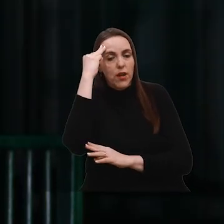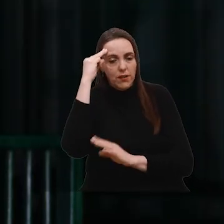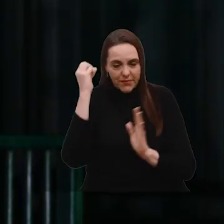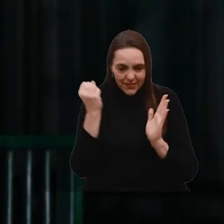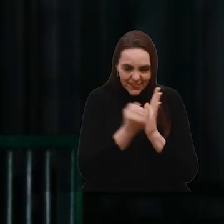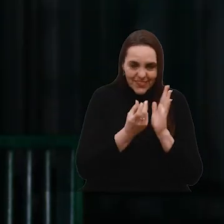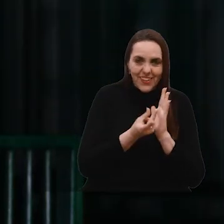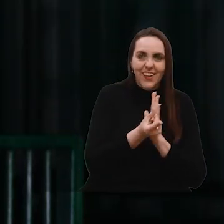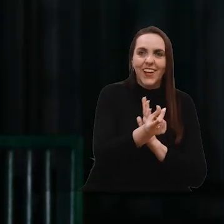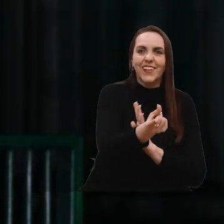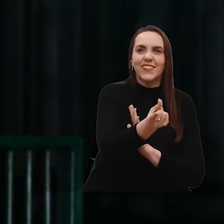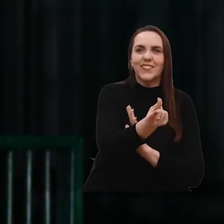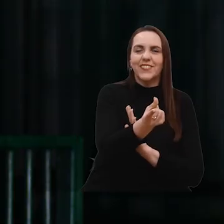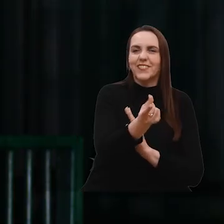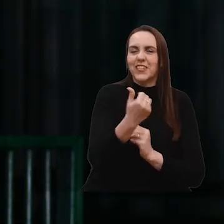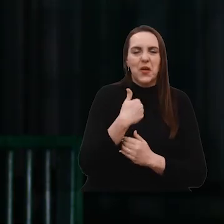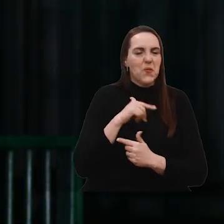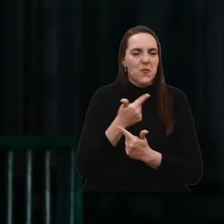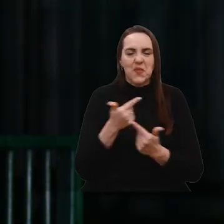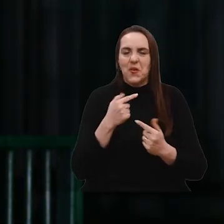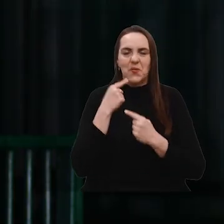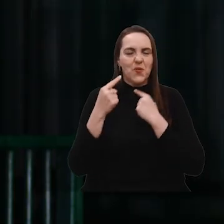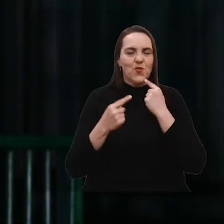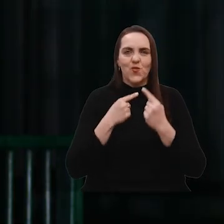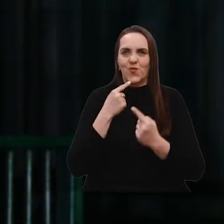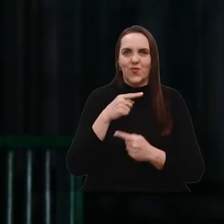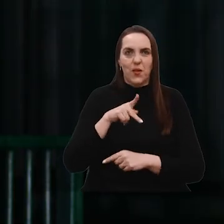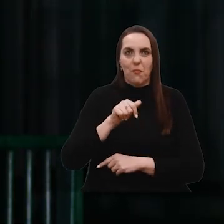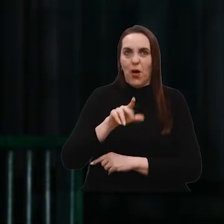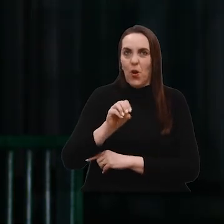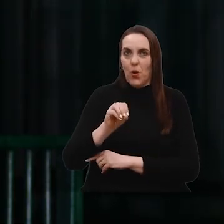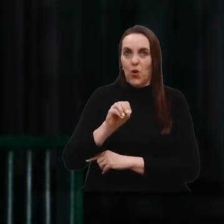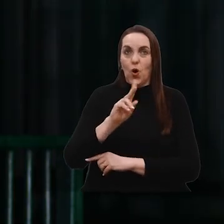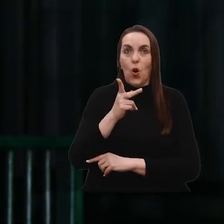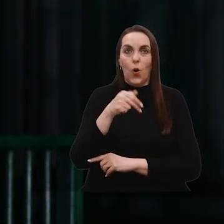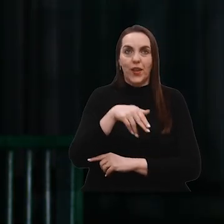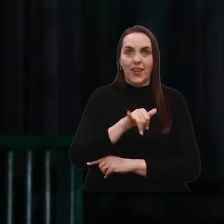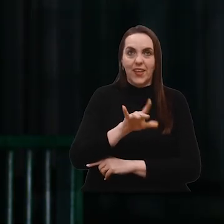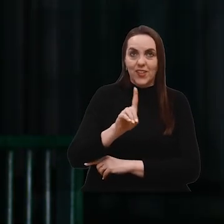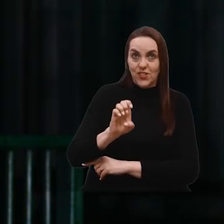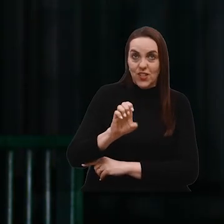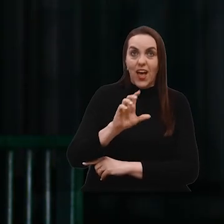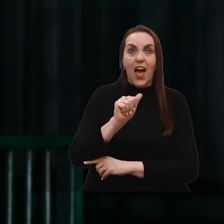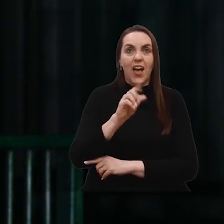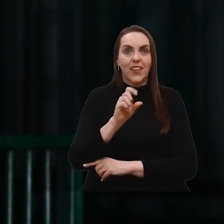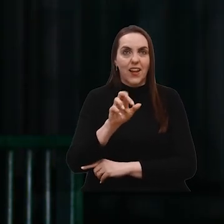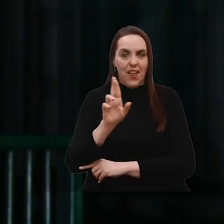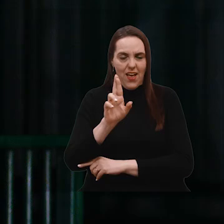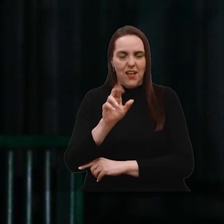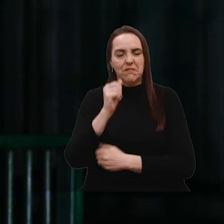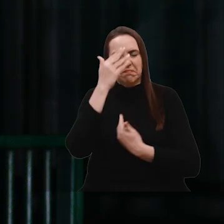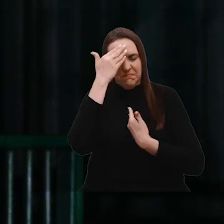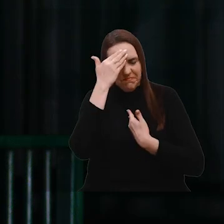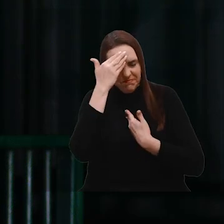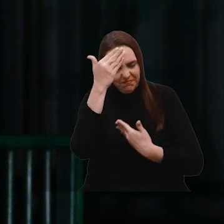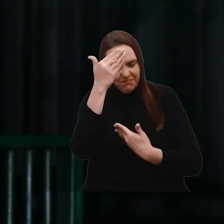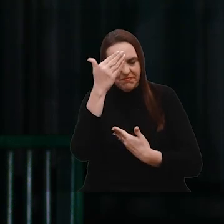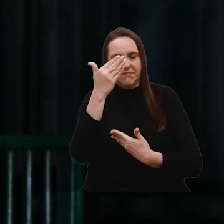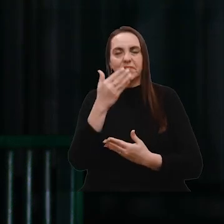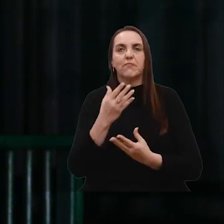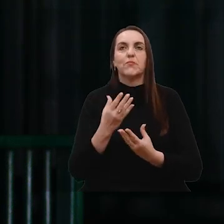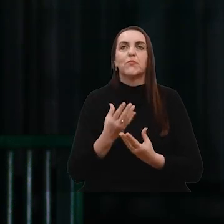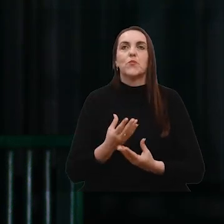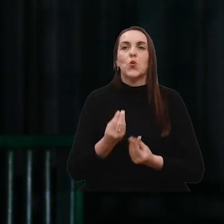transformar memória em legado. Eu não tenho dúvida, Paulo, que Oneide e Adelar